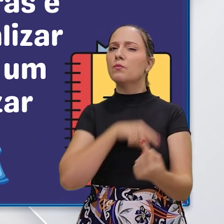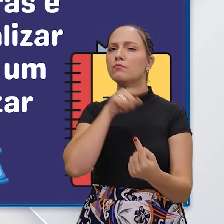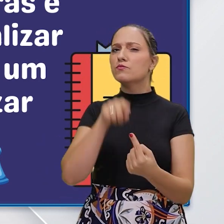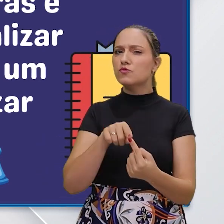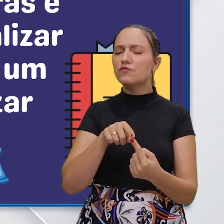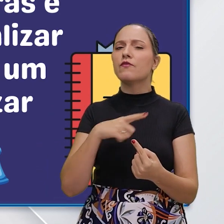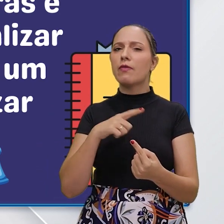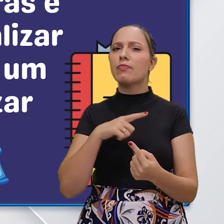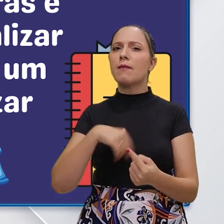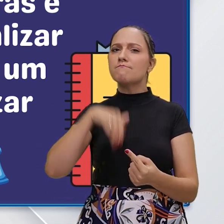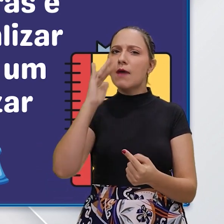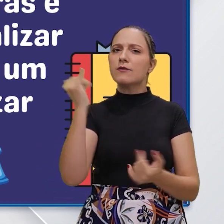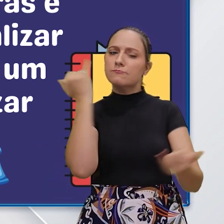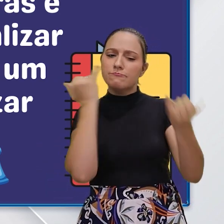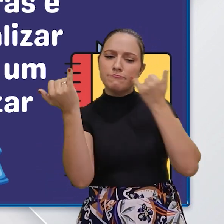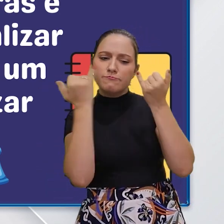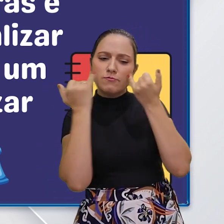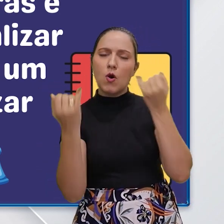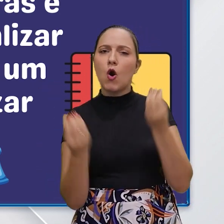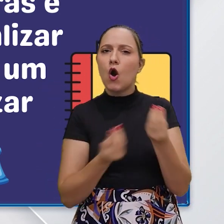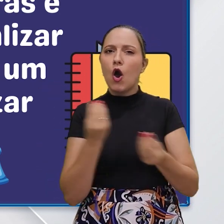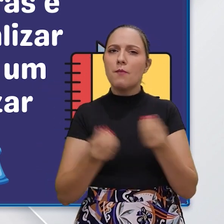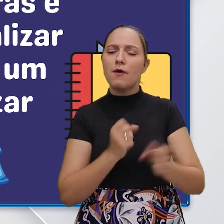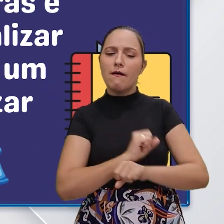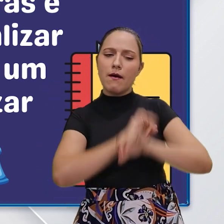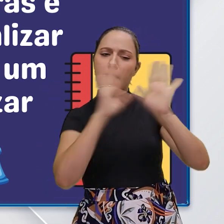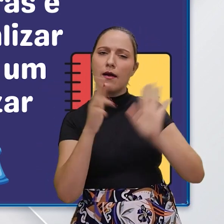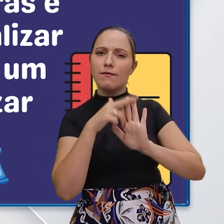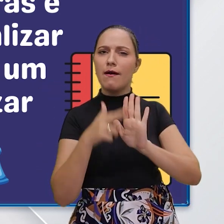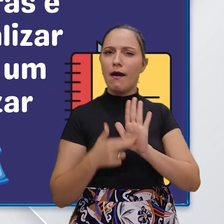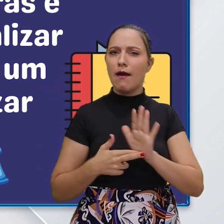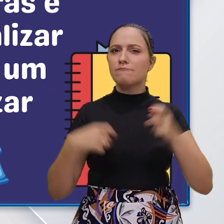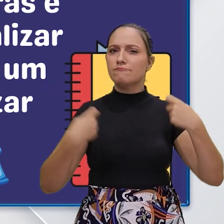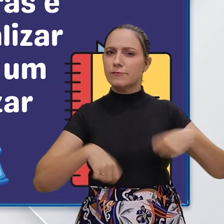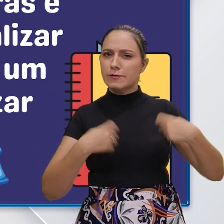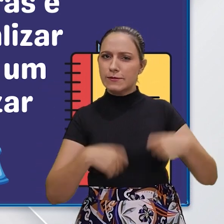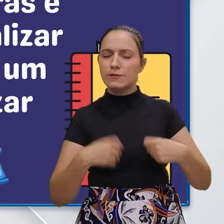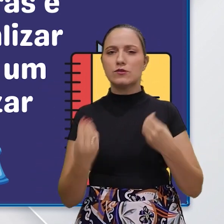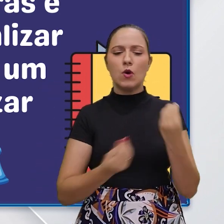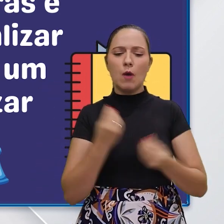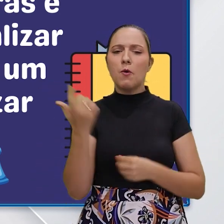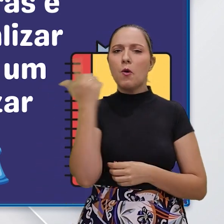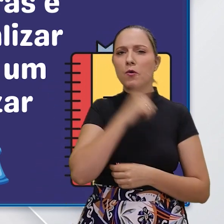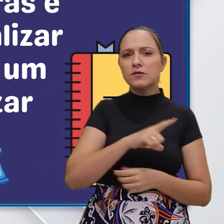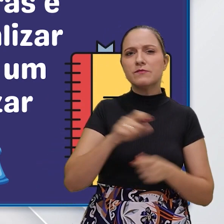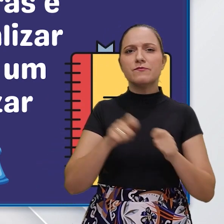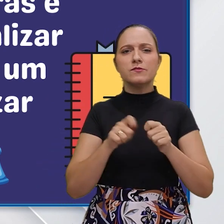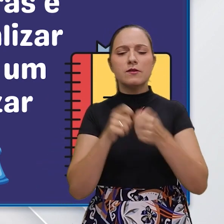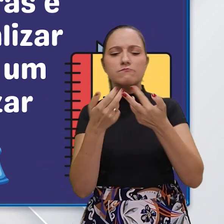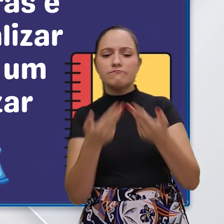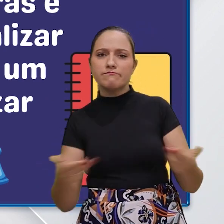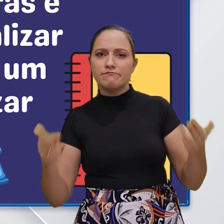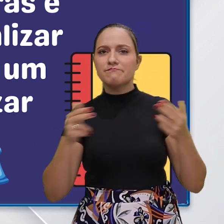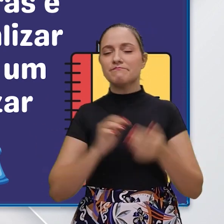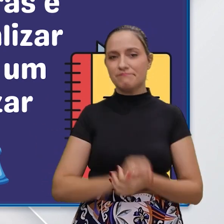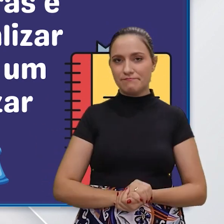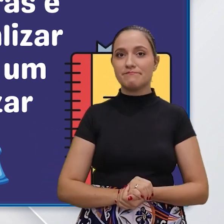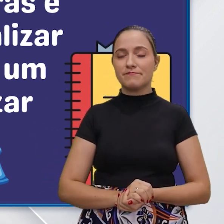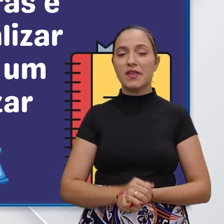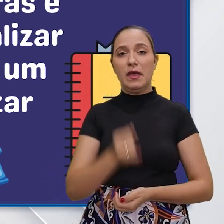como objetivo fornecer instruções claras e precisas sobre como realizar uma